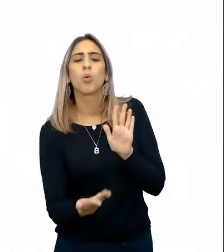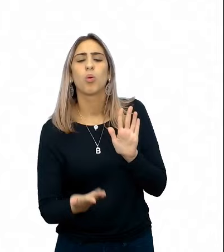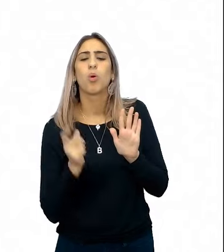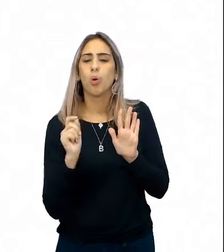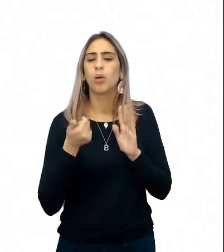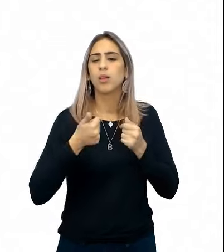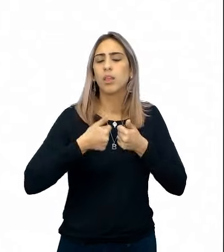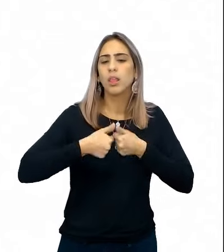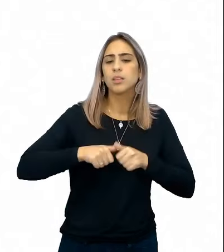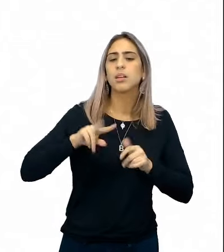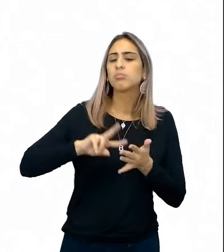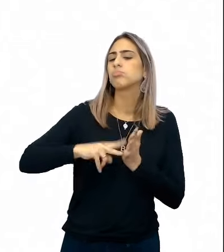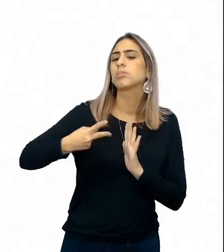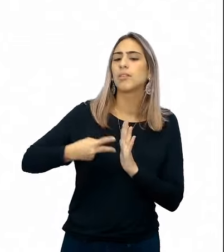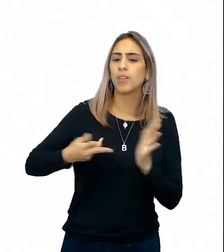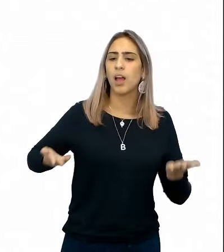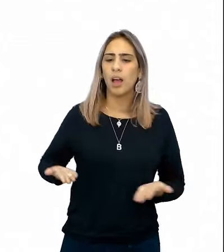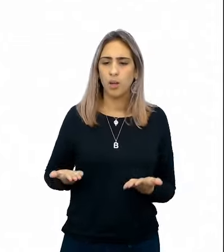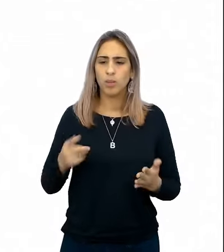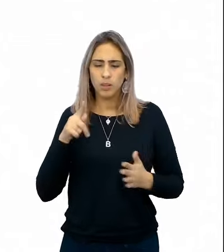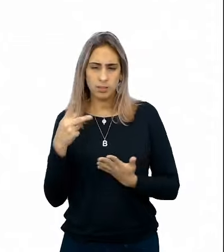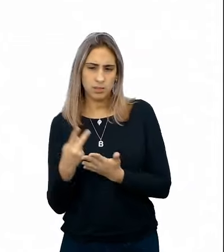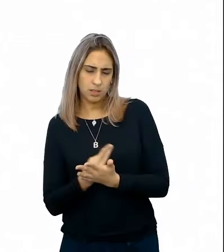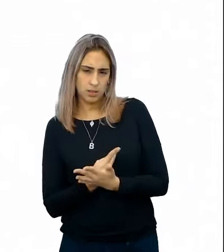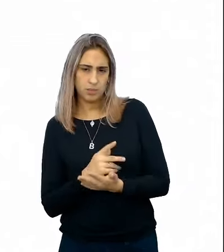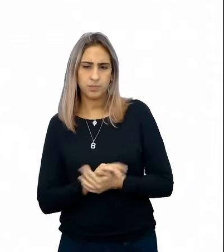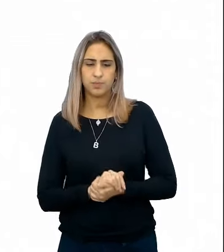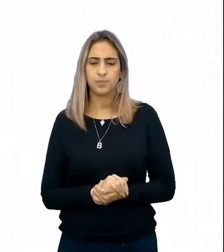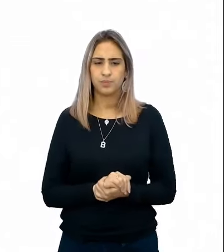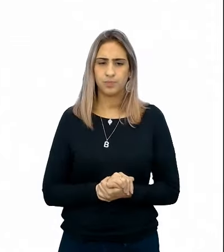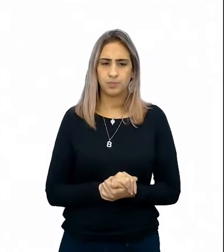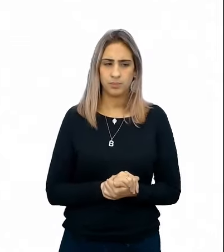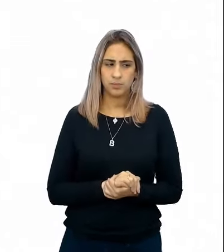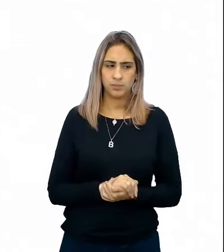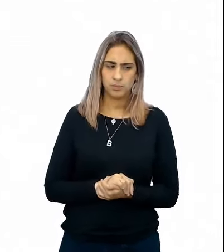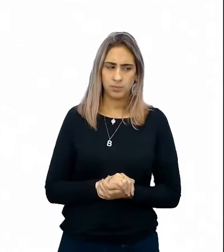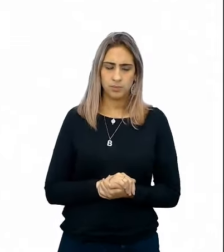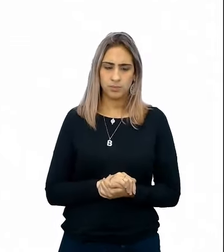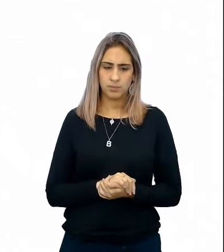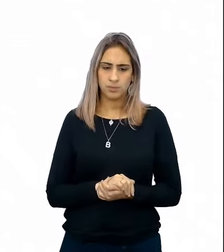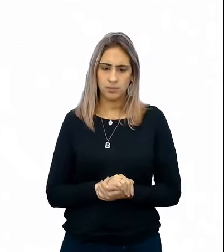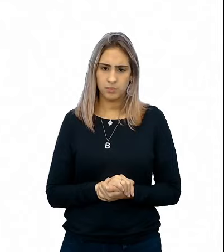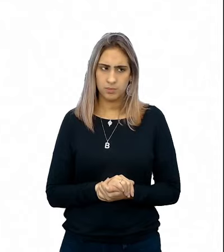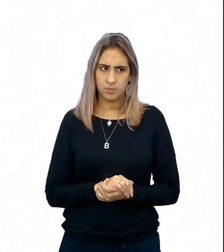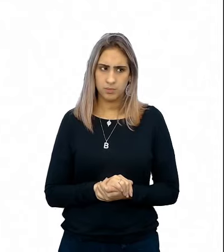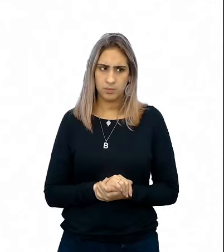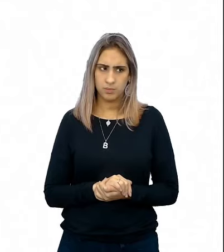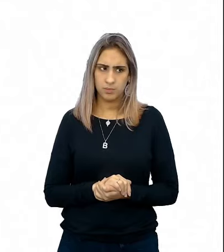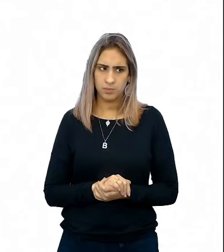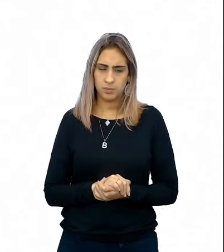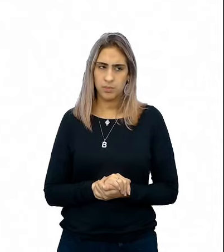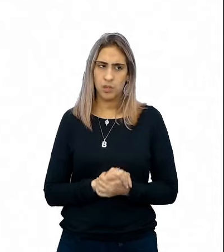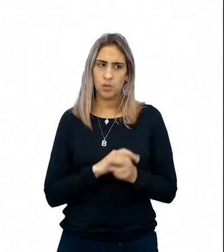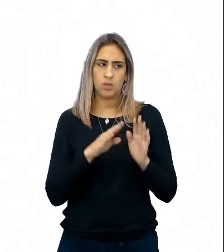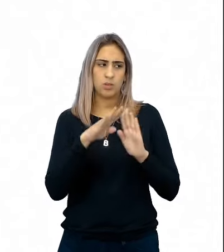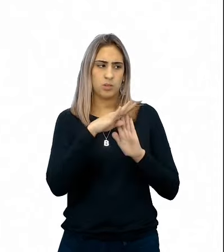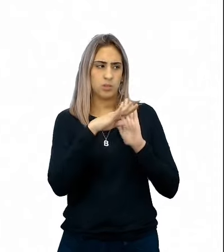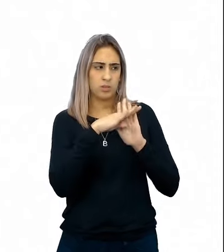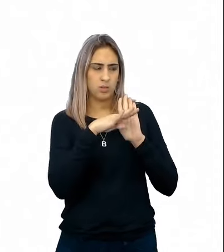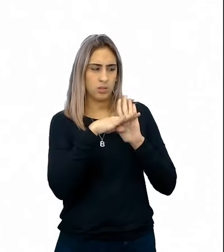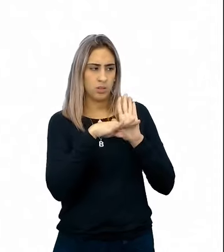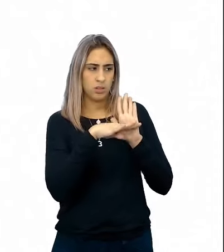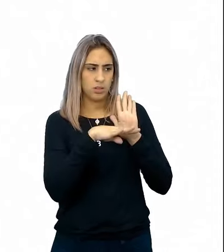está implicado nesse erro? Porque a gente precisa considerar o erro como processo. Fazer